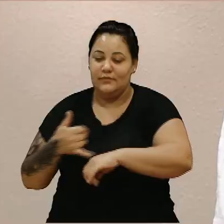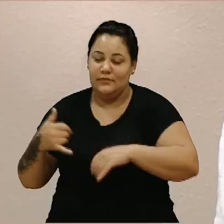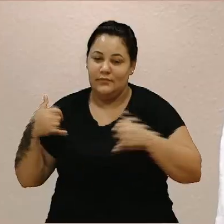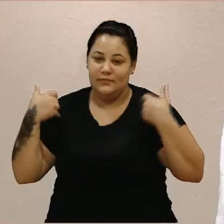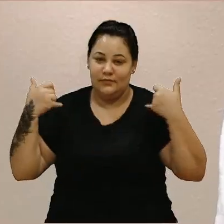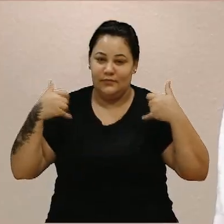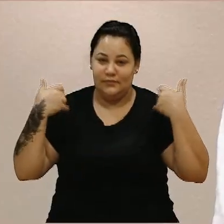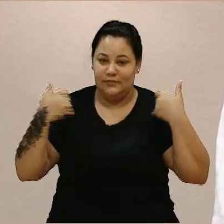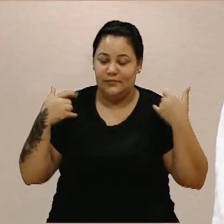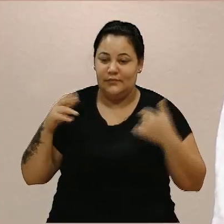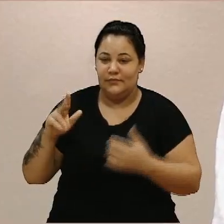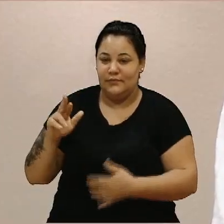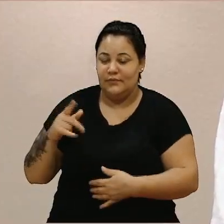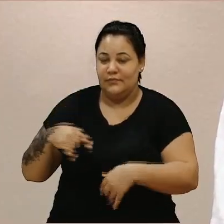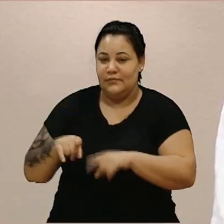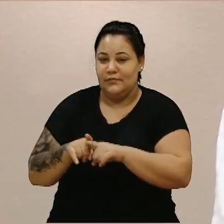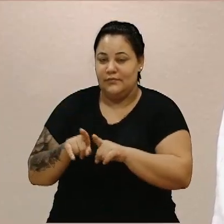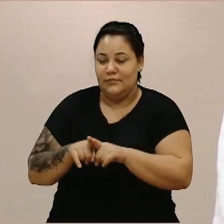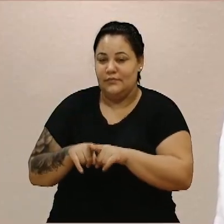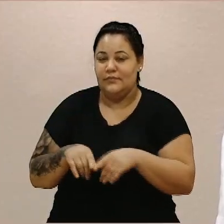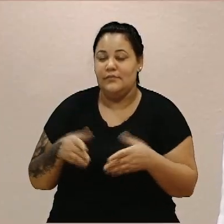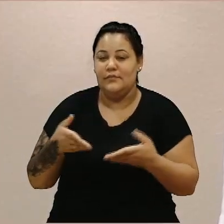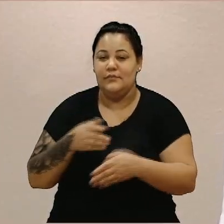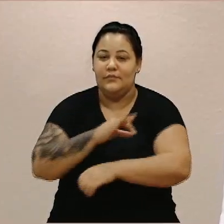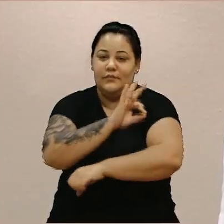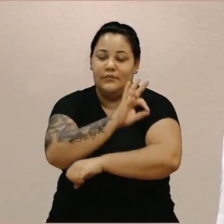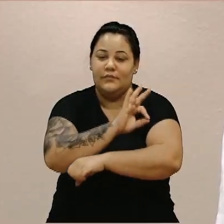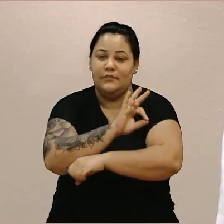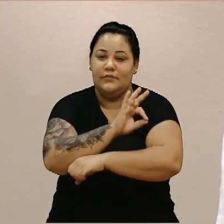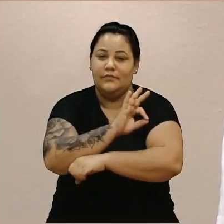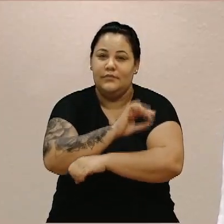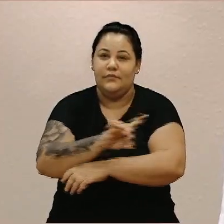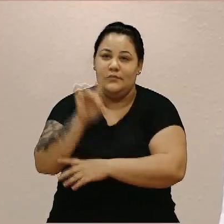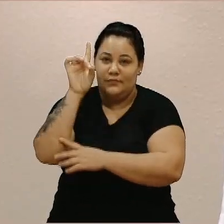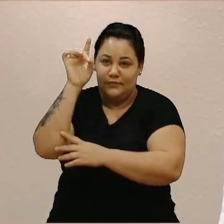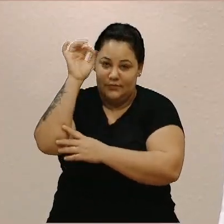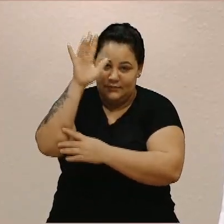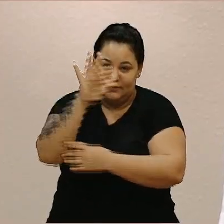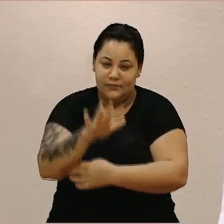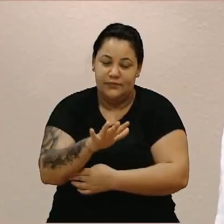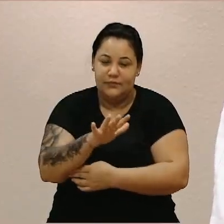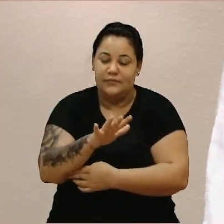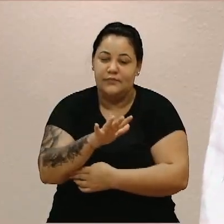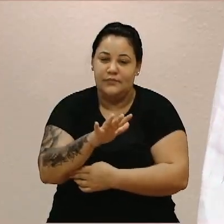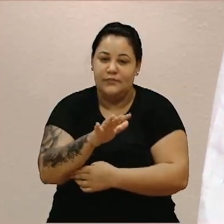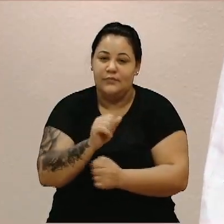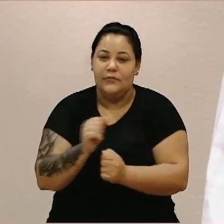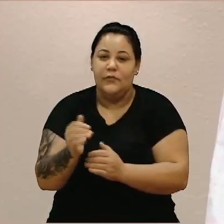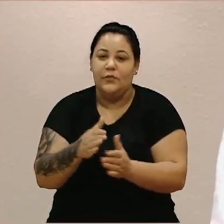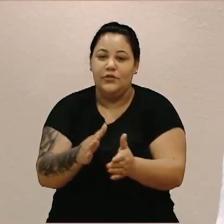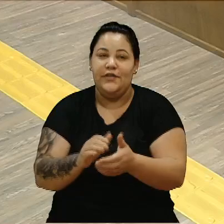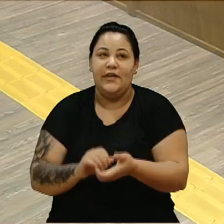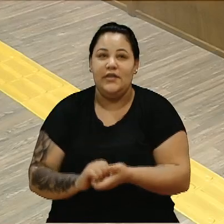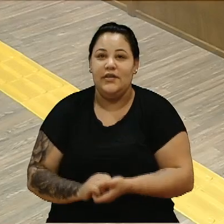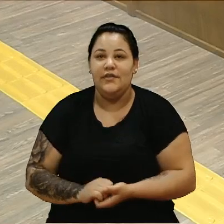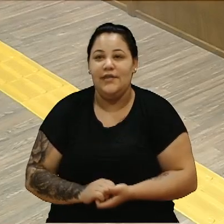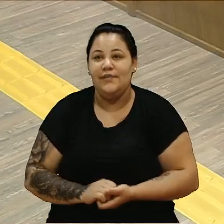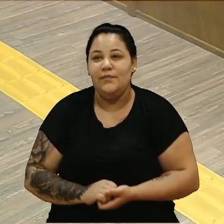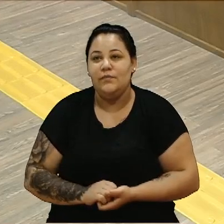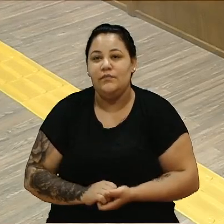de loja, e que o grande arquiteto do universo ilumine os teus caminhos. Era isso, senhor presidente.